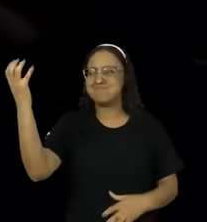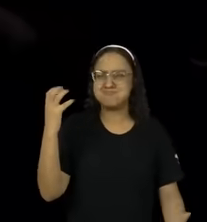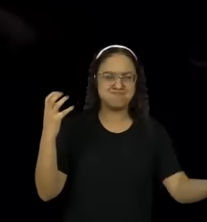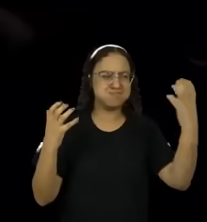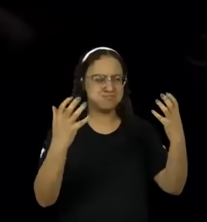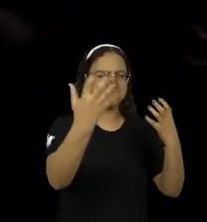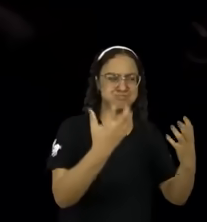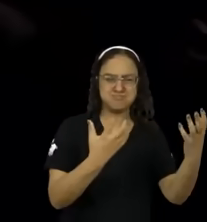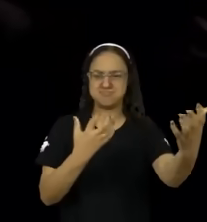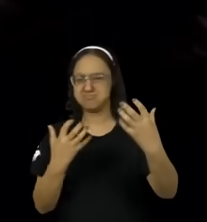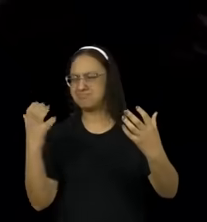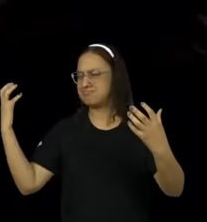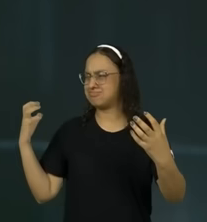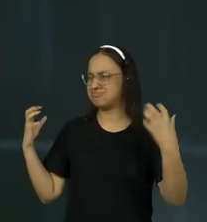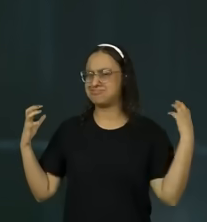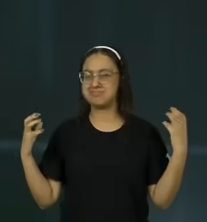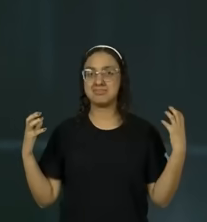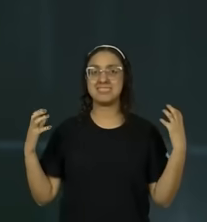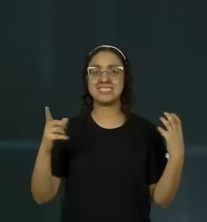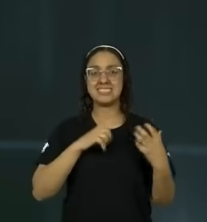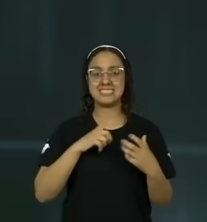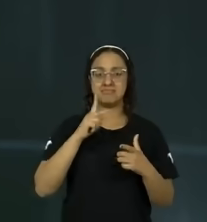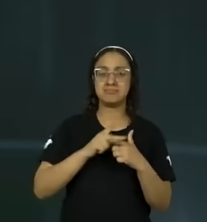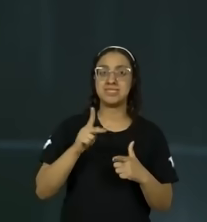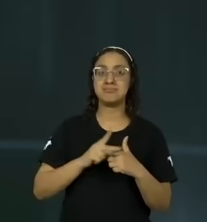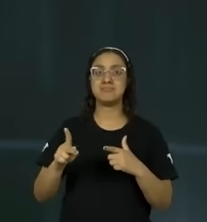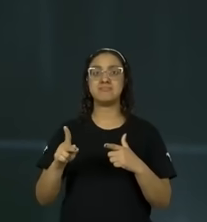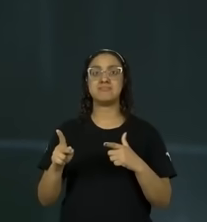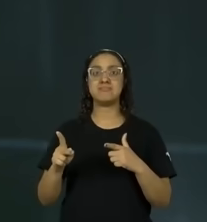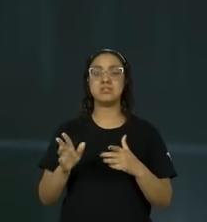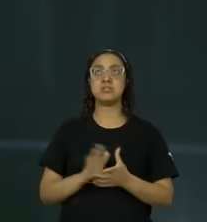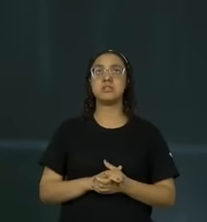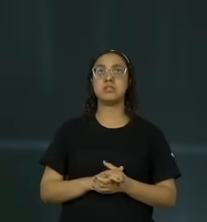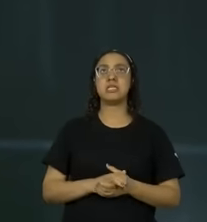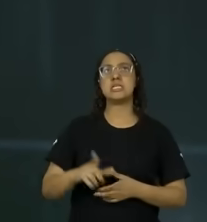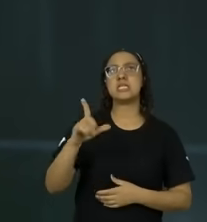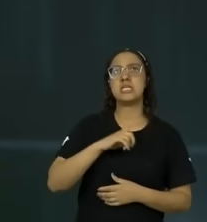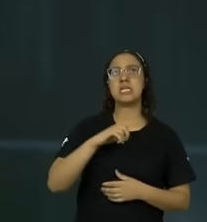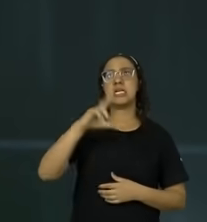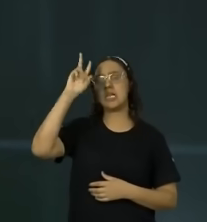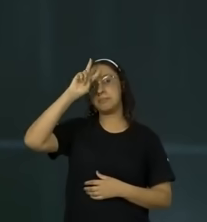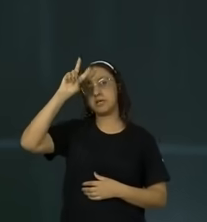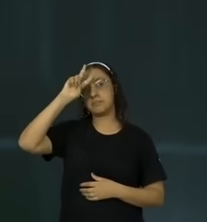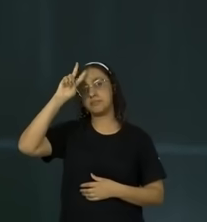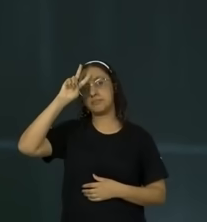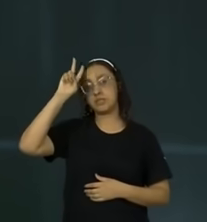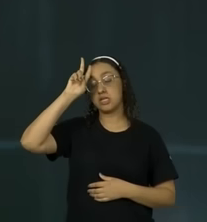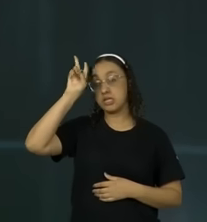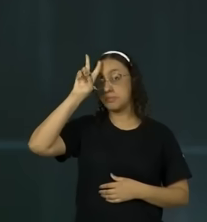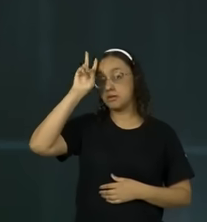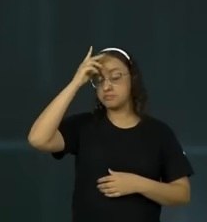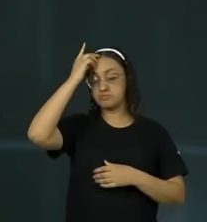tem que ser mais forte que a memória. E o sonho tem que ser mais forte que a memória. Você não pode deixar suas